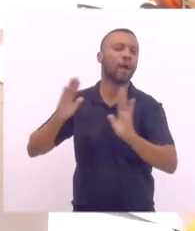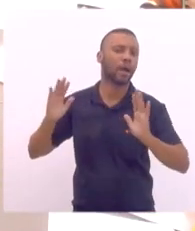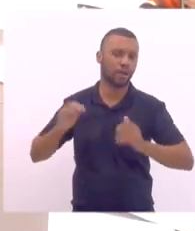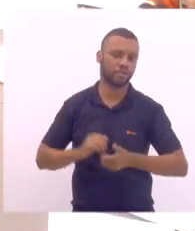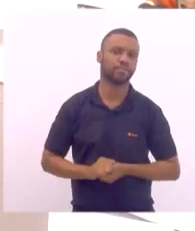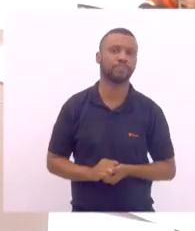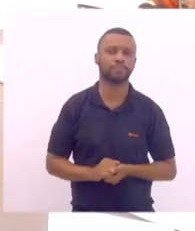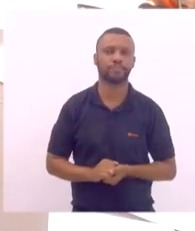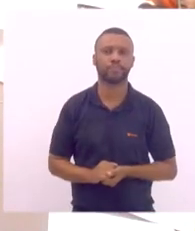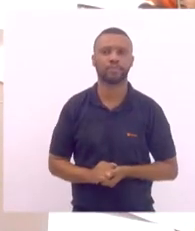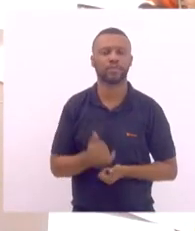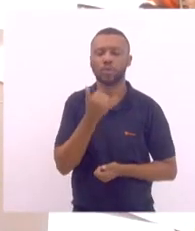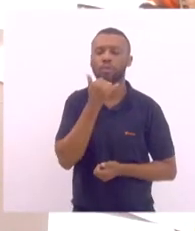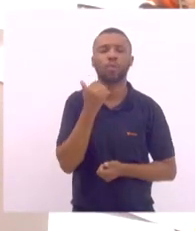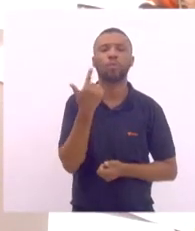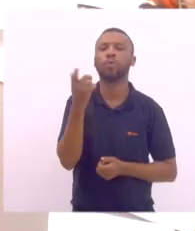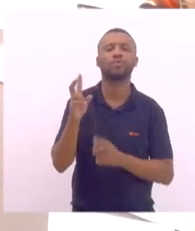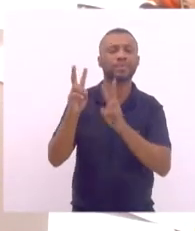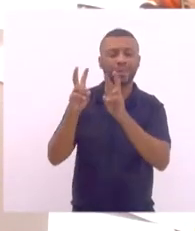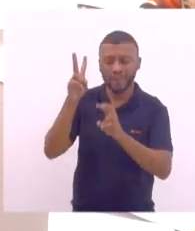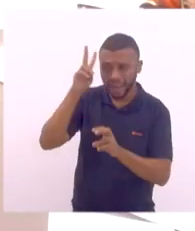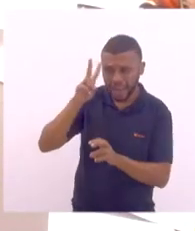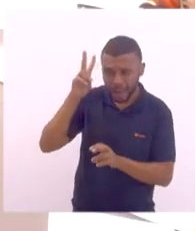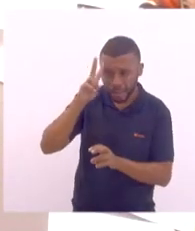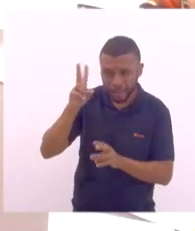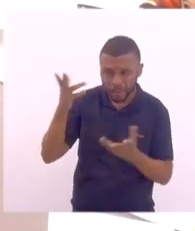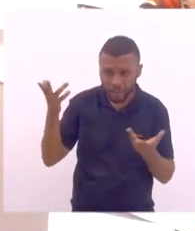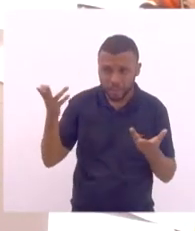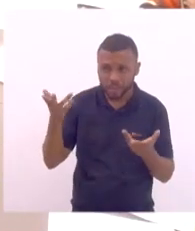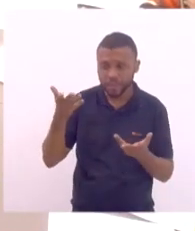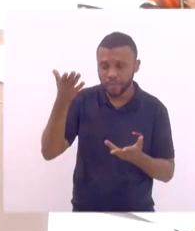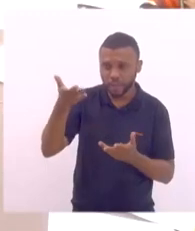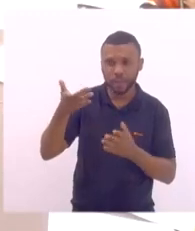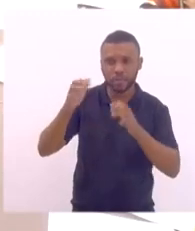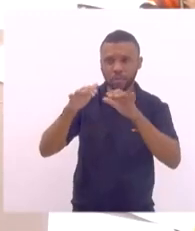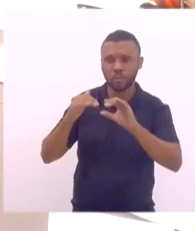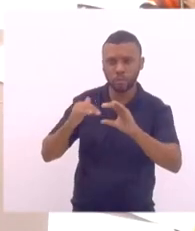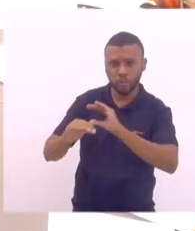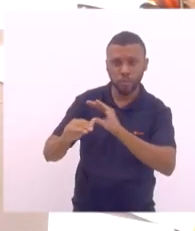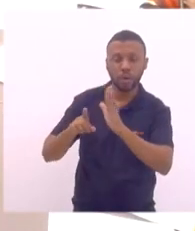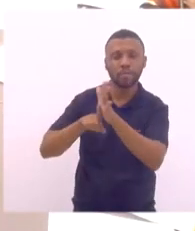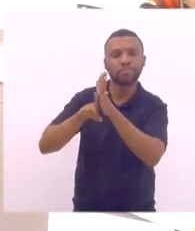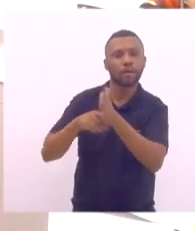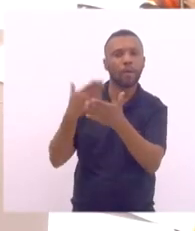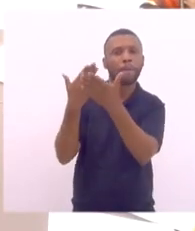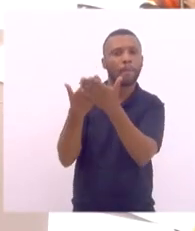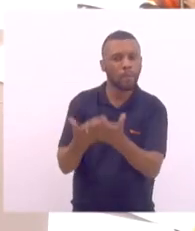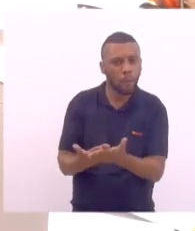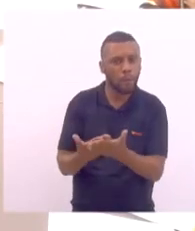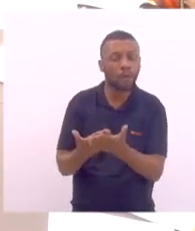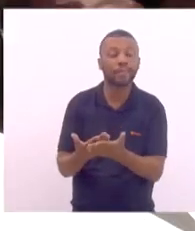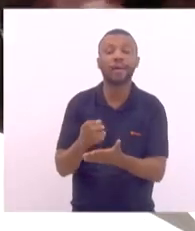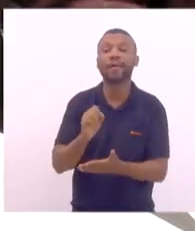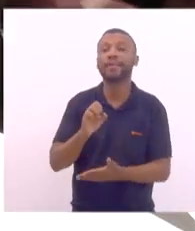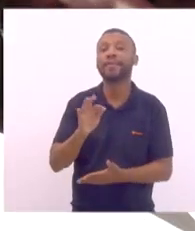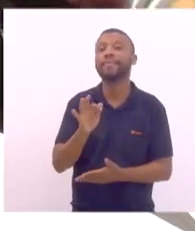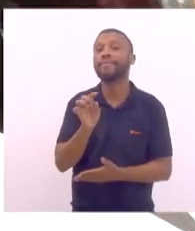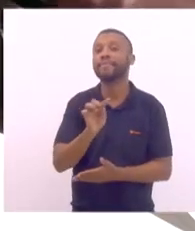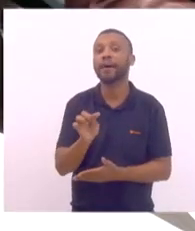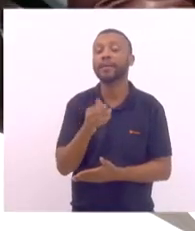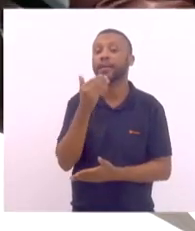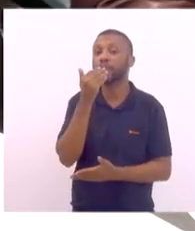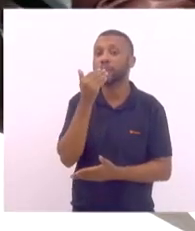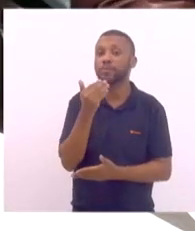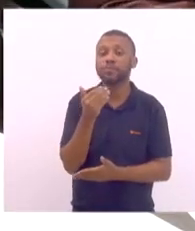de outro tema. Lembra ou não? Vossa Excelência recebeu algum estudo ou não? Da Fazenda, ela pediu